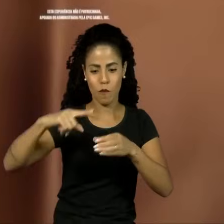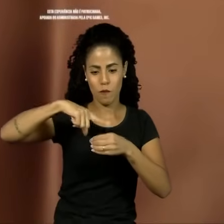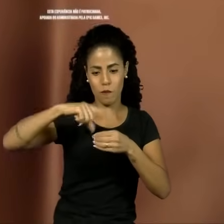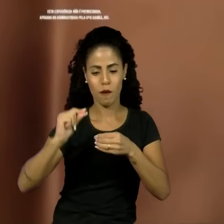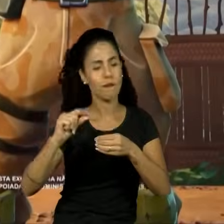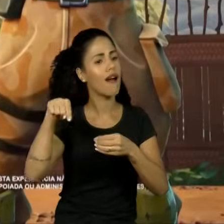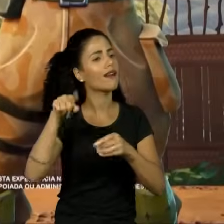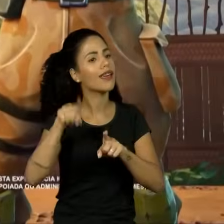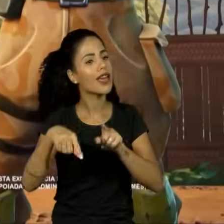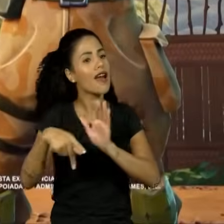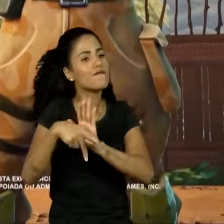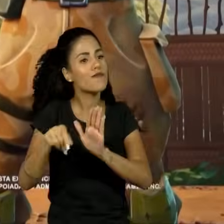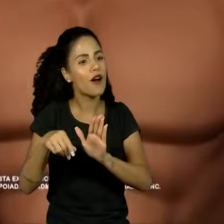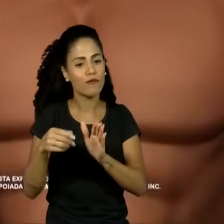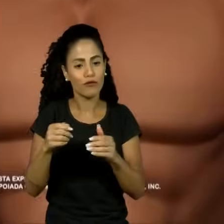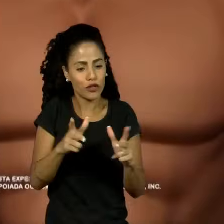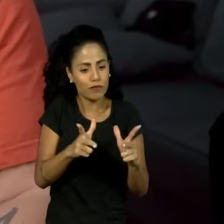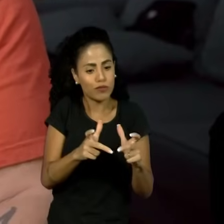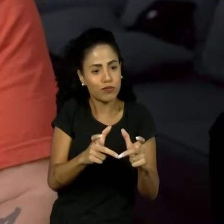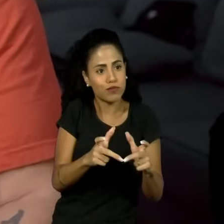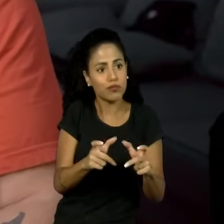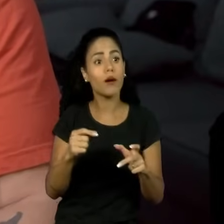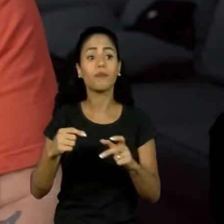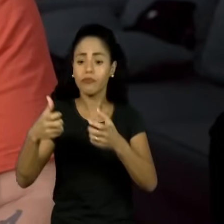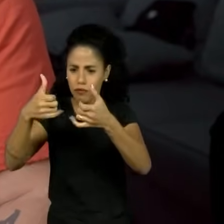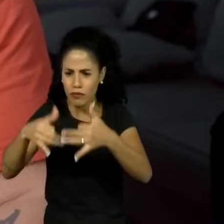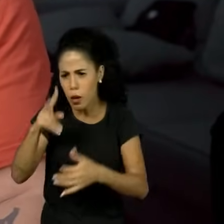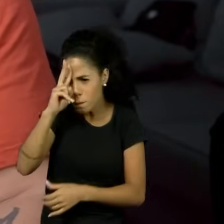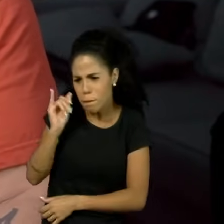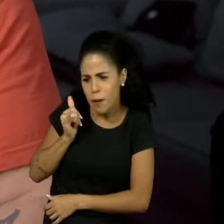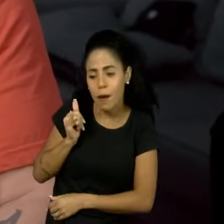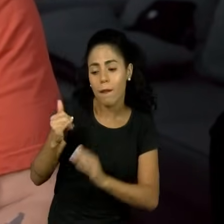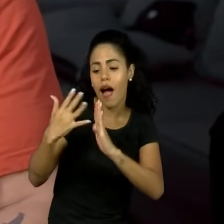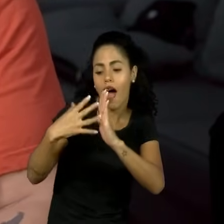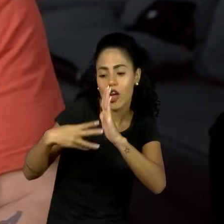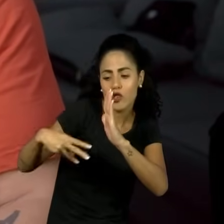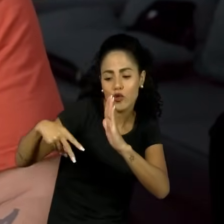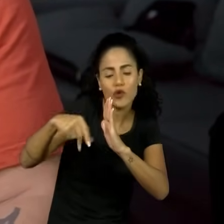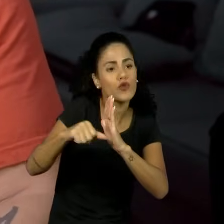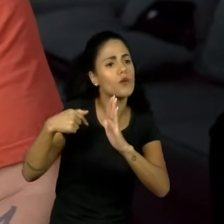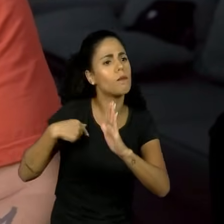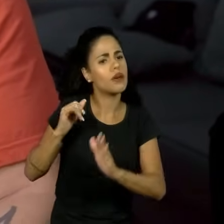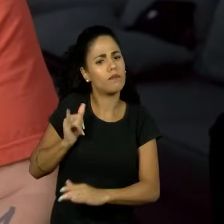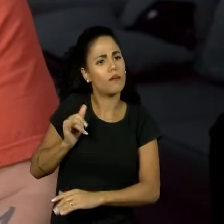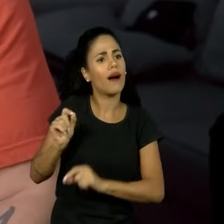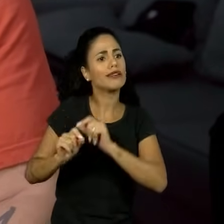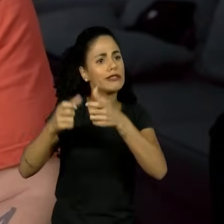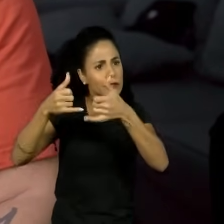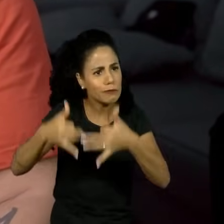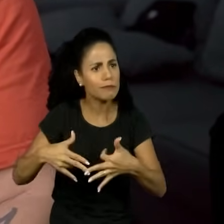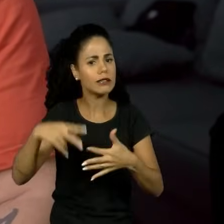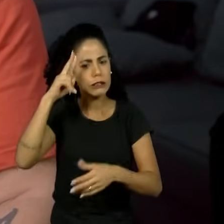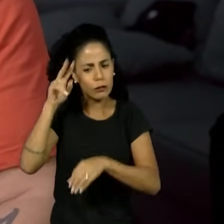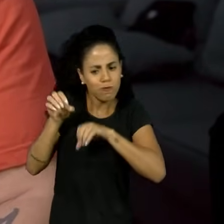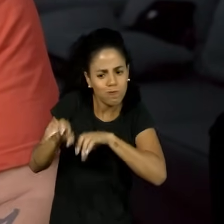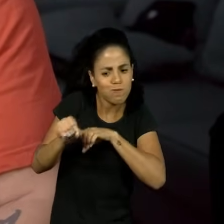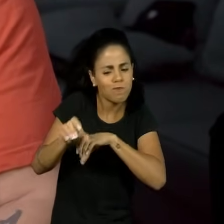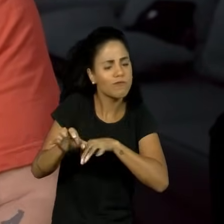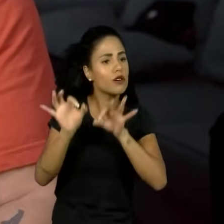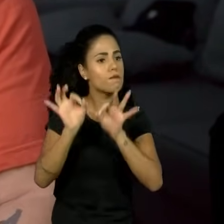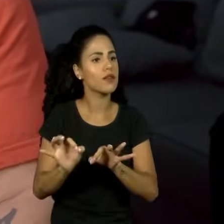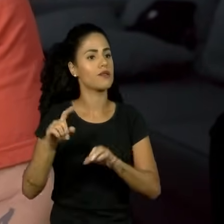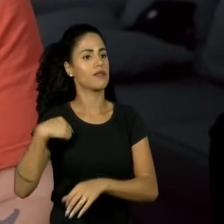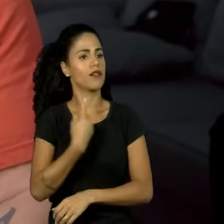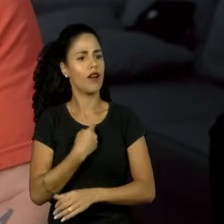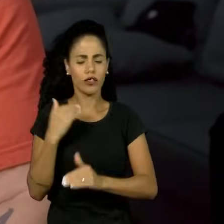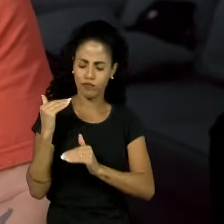é um jogo que fala da história, né, de Quilombo dos Palmares, e Zumbi vem e te ajuda a defender Palmares. Então a gente vai